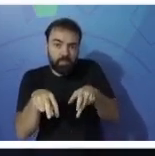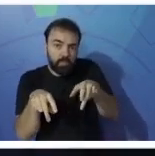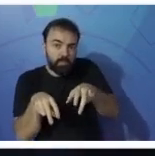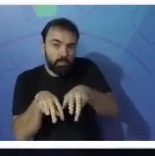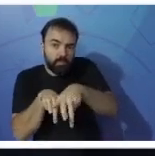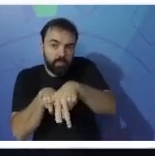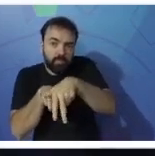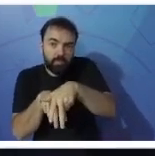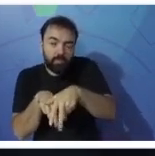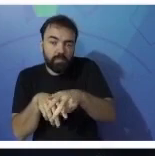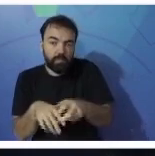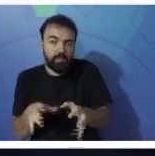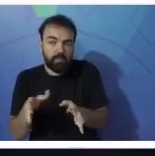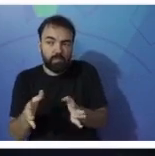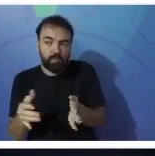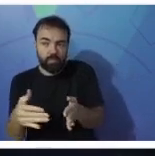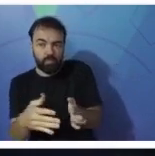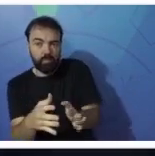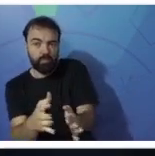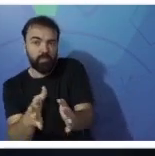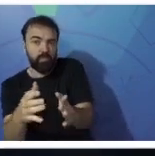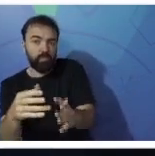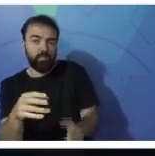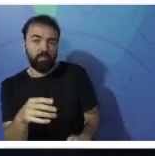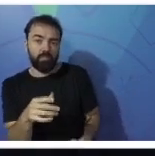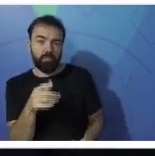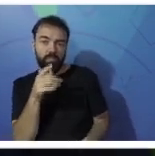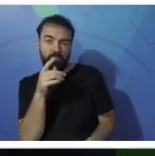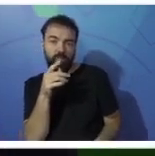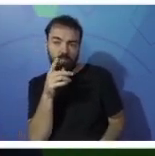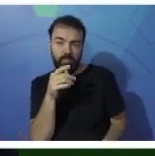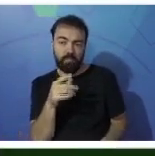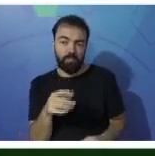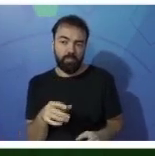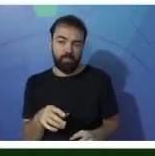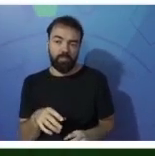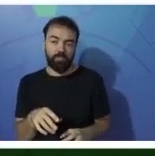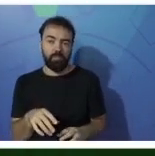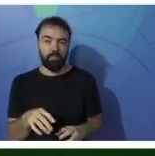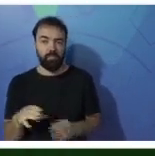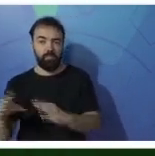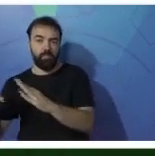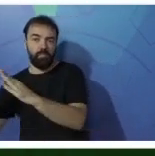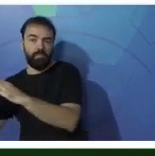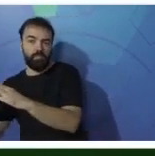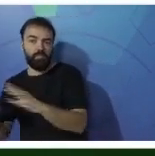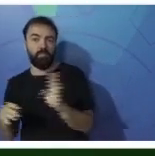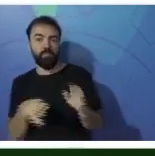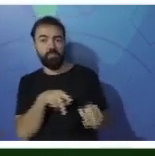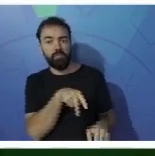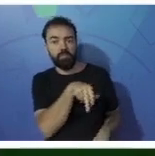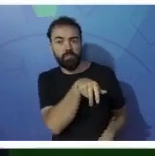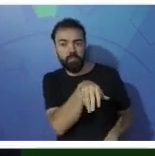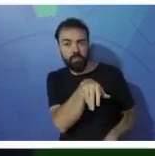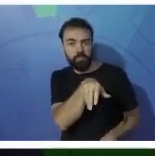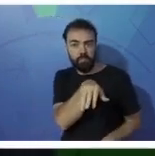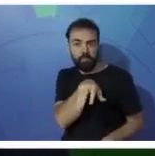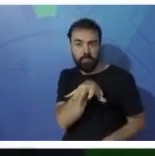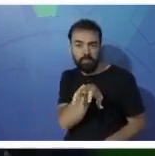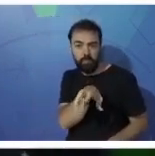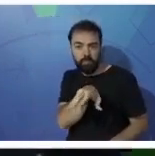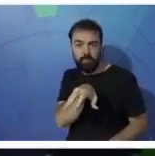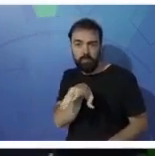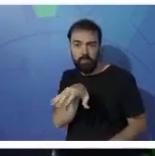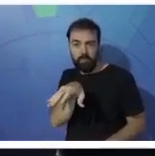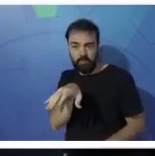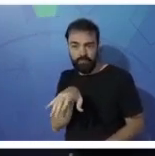estava atravessando um rio a caminho de casa,